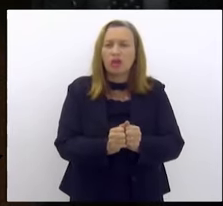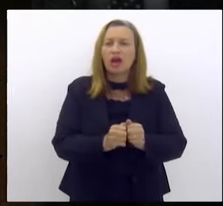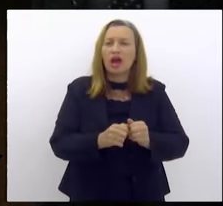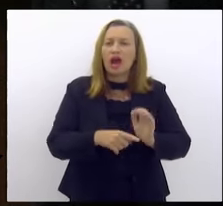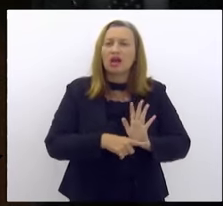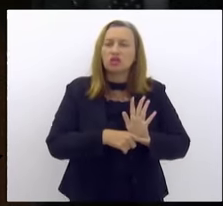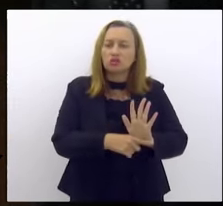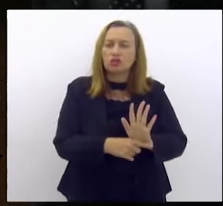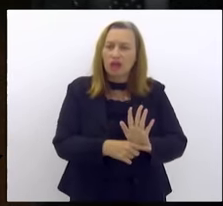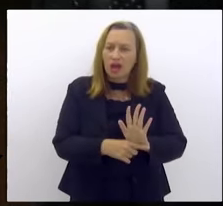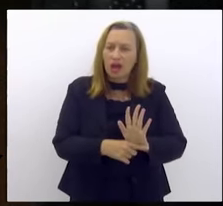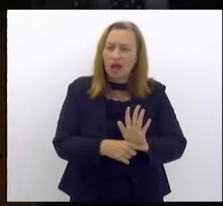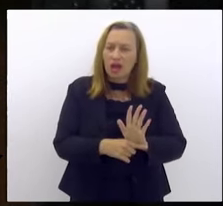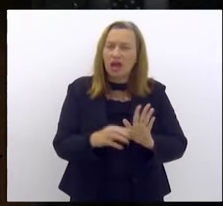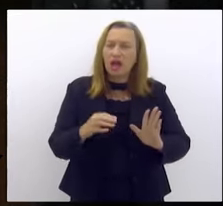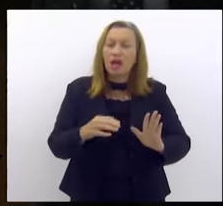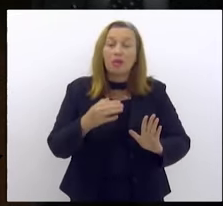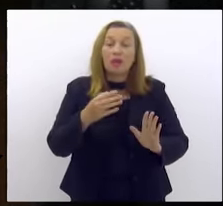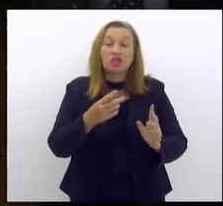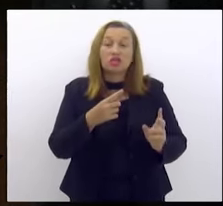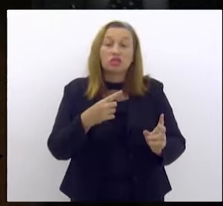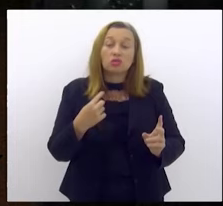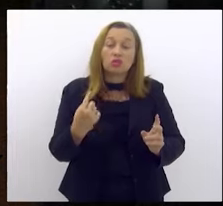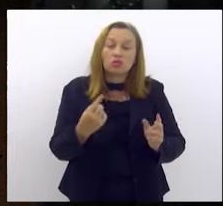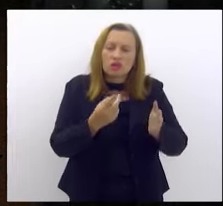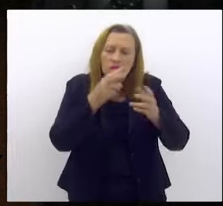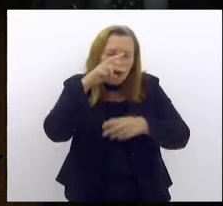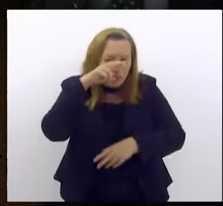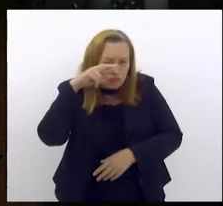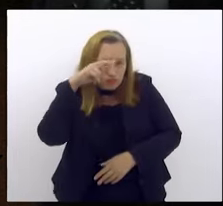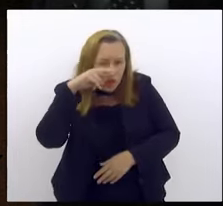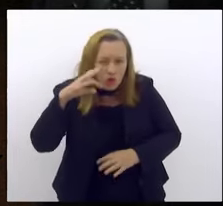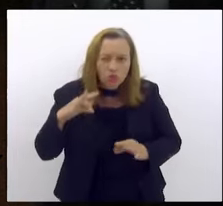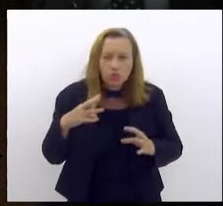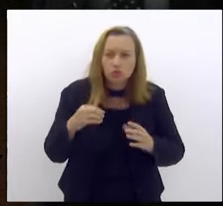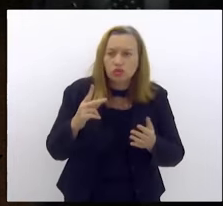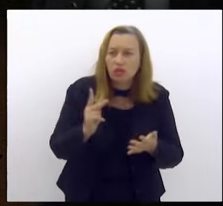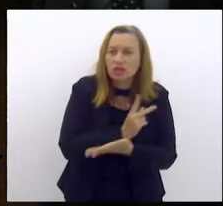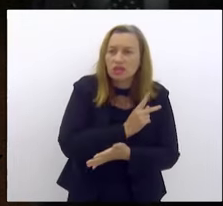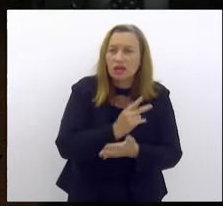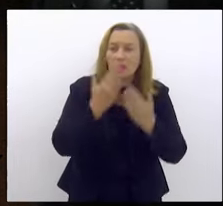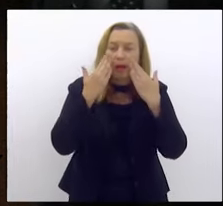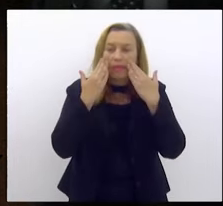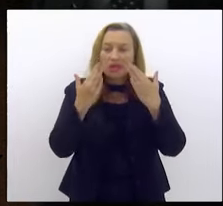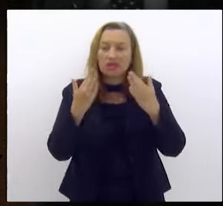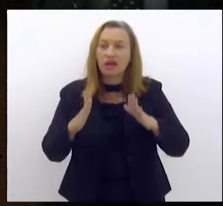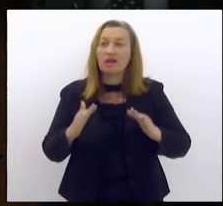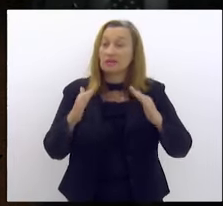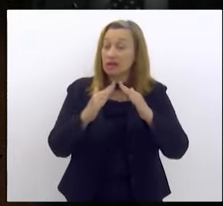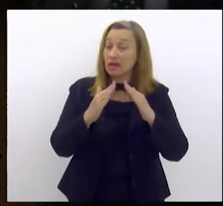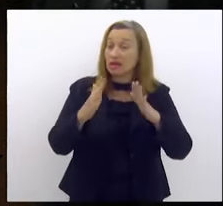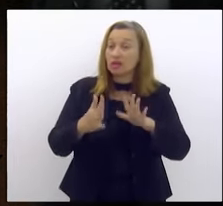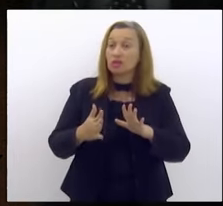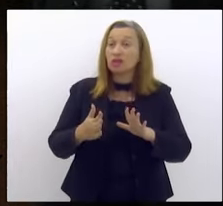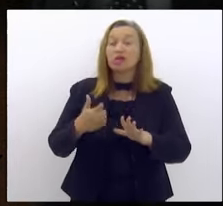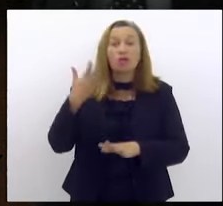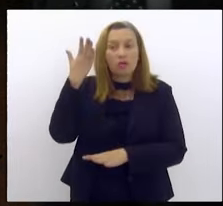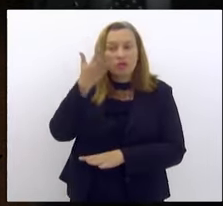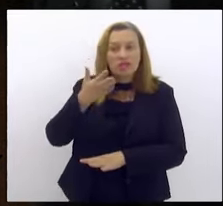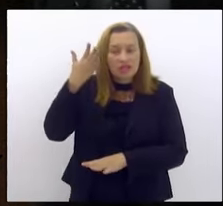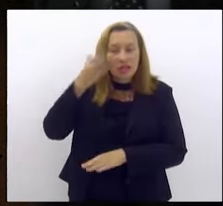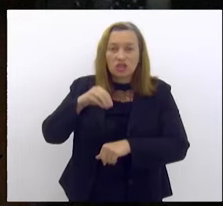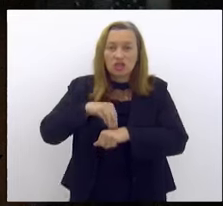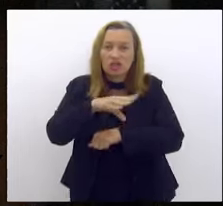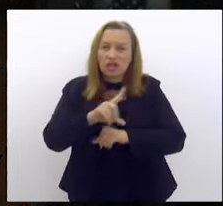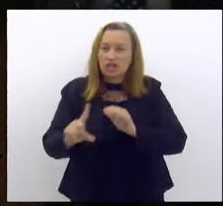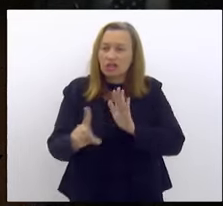necessários para que a gente averigue o que está acontecendo, se colocou à disposição para apresentar a essa casa uma mensagem fruto de uma indicação